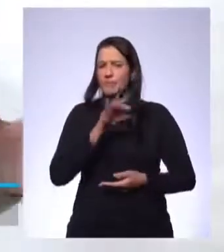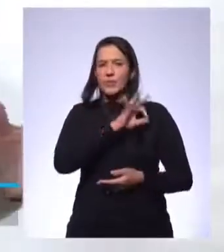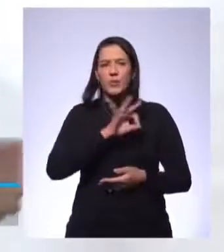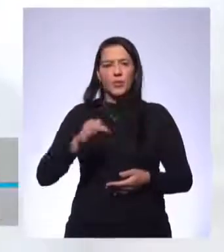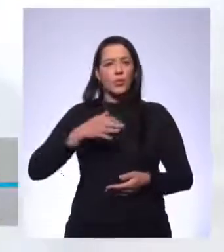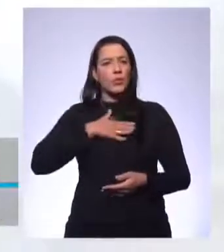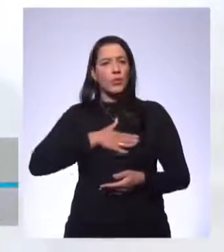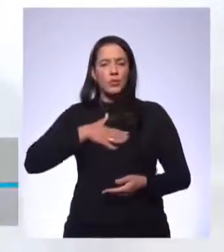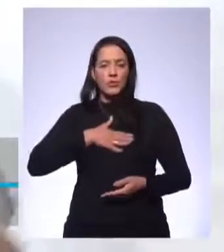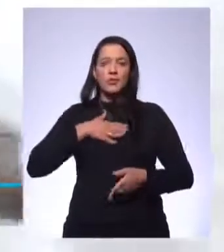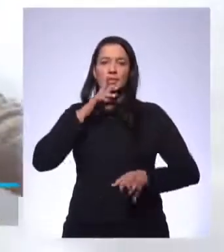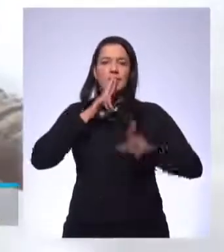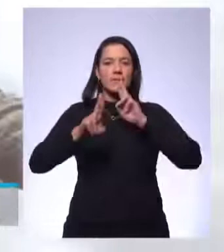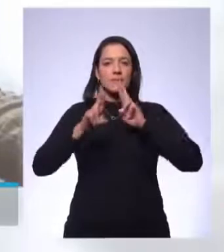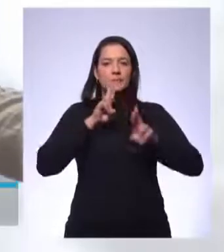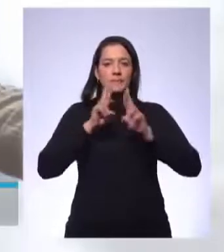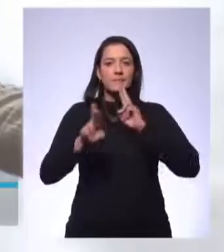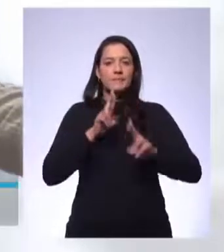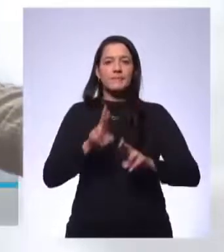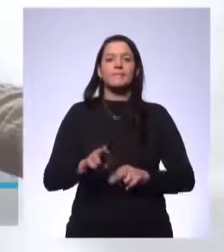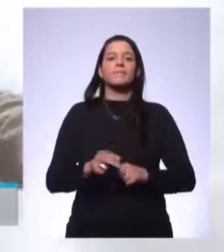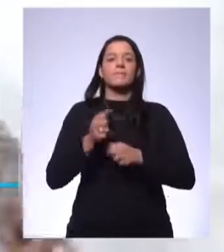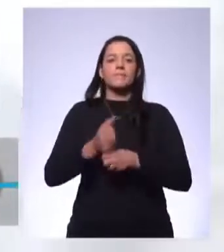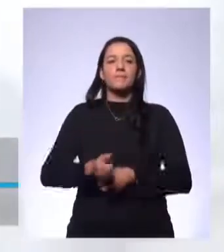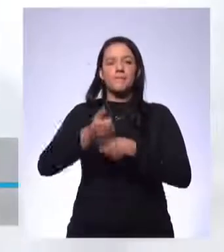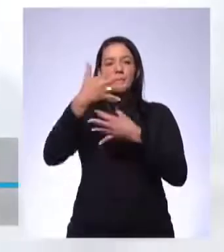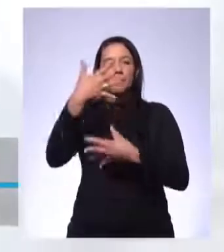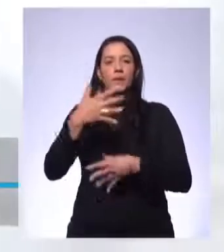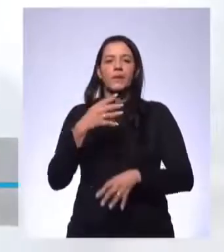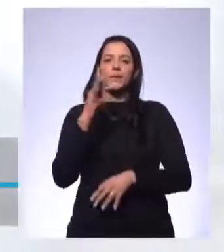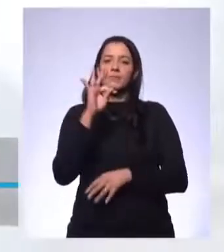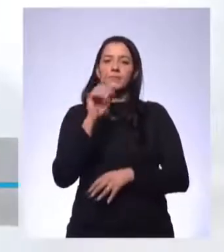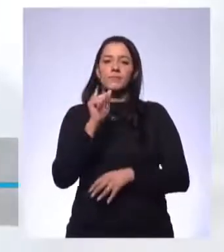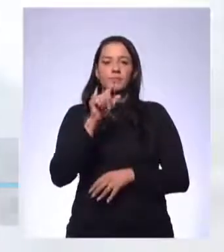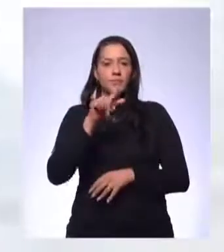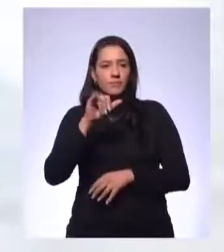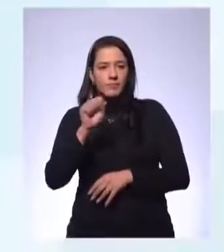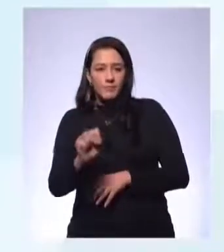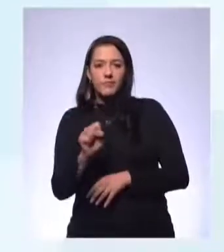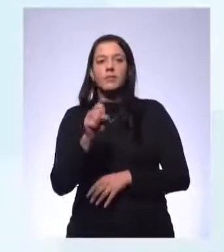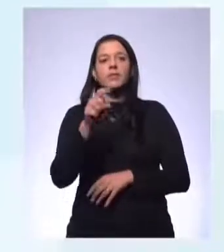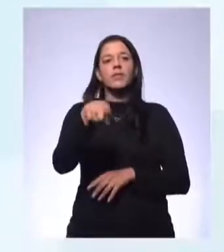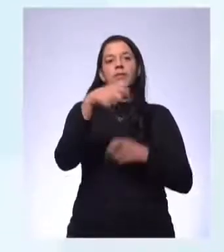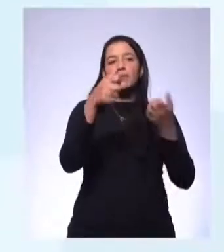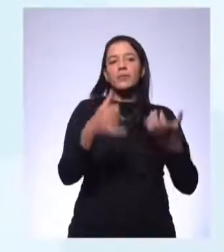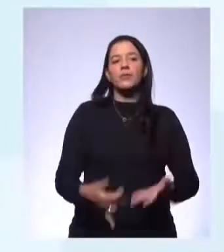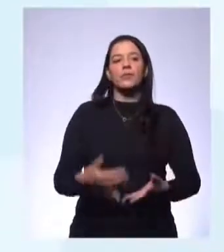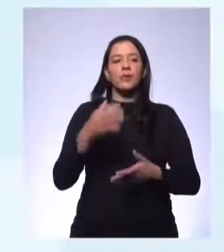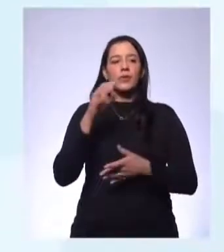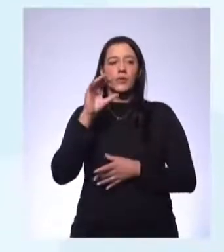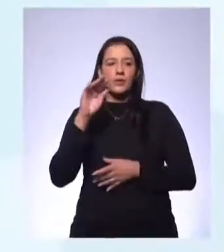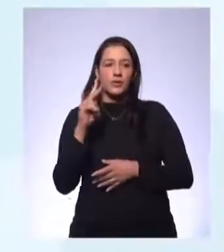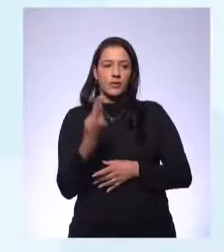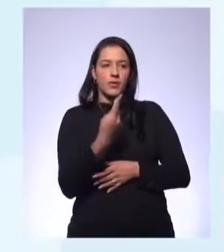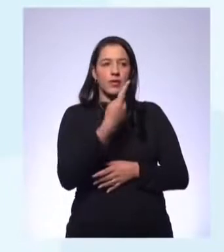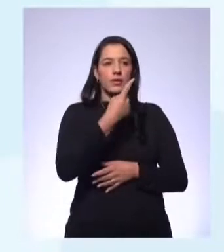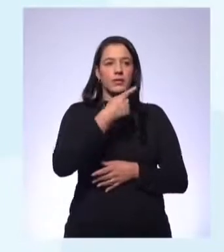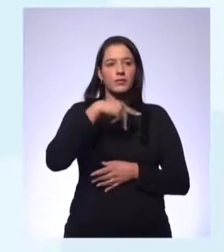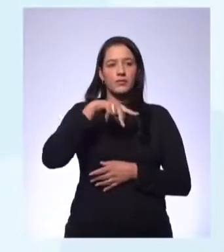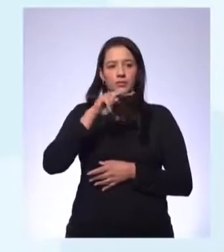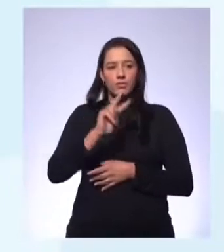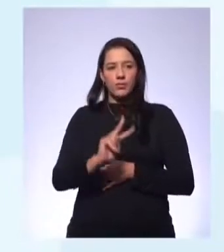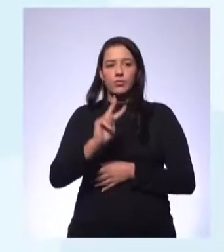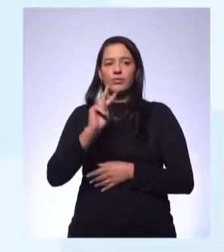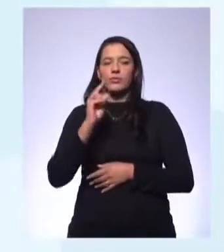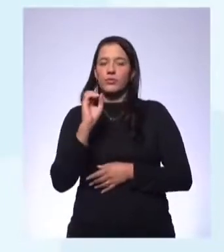gostei das respostas. Aí deu destaque para o Thales, ao próximo slide aí, a fórmula da água H2O, né? 2 hidrogênios em